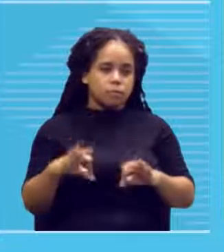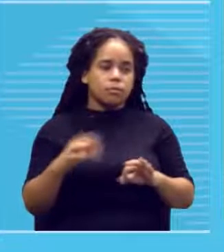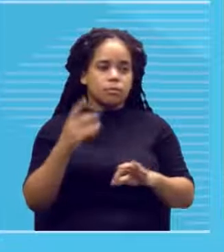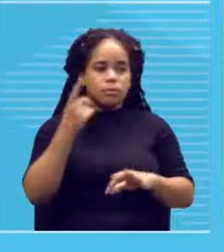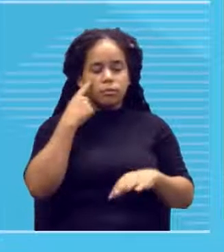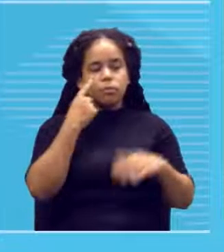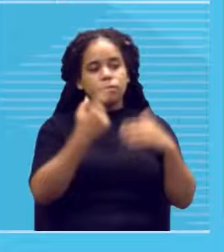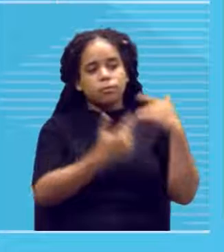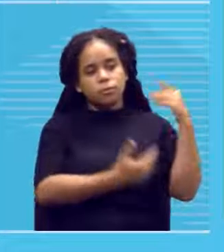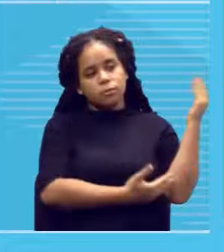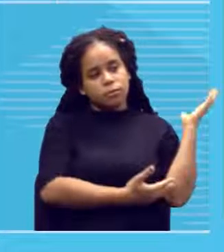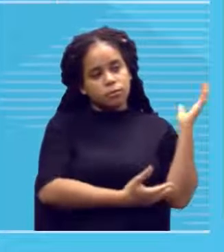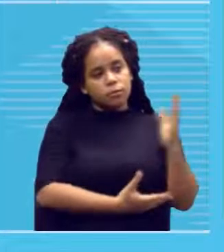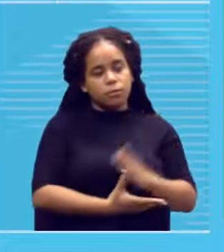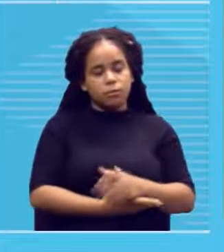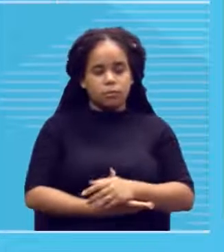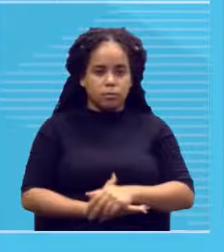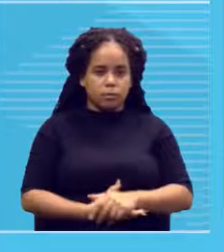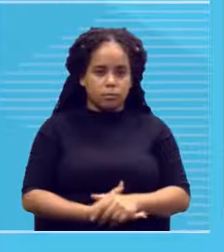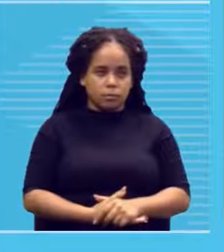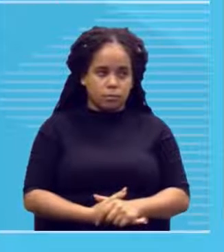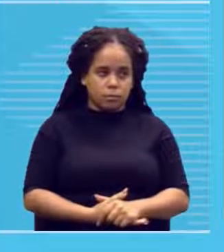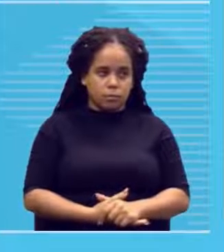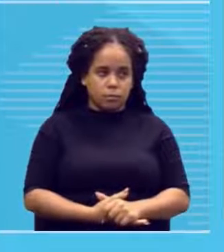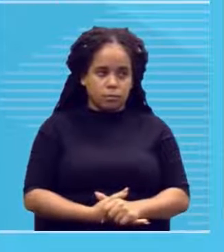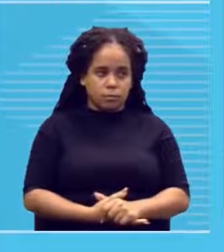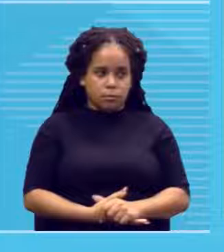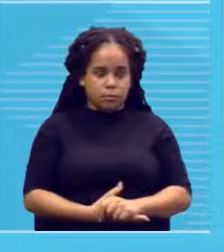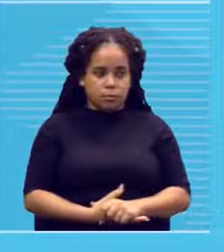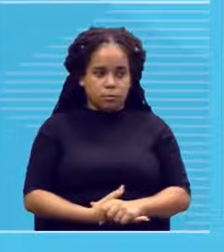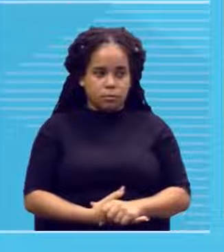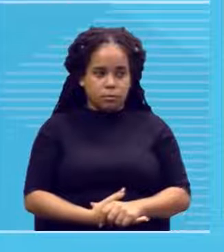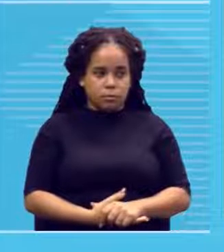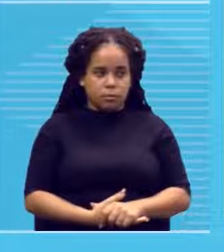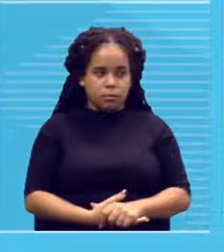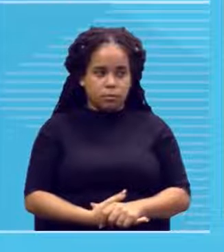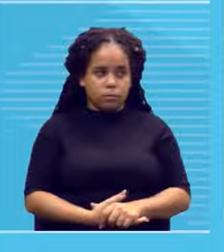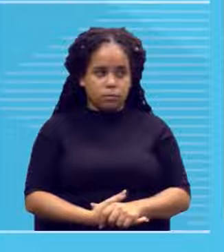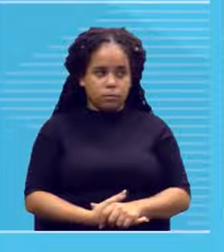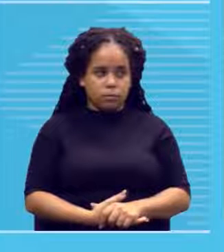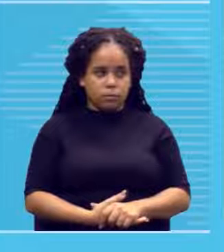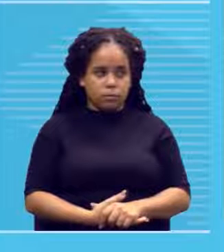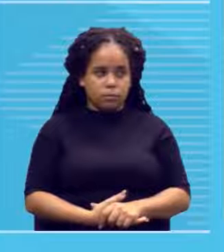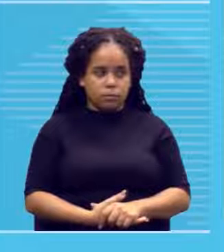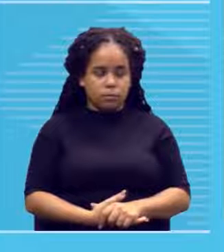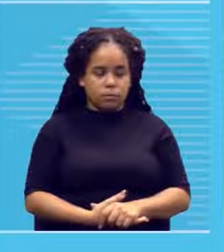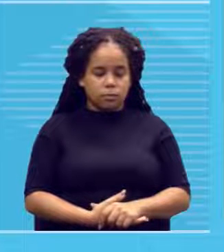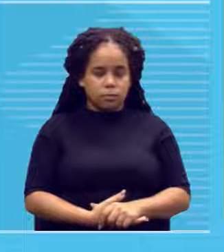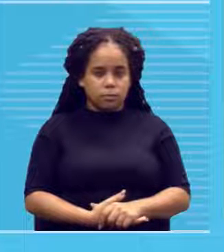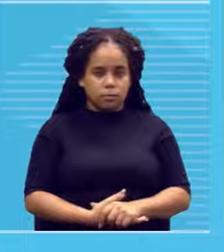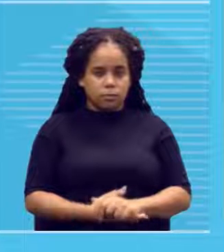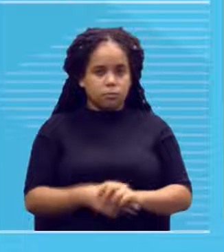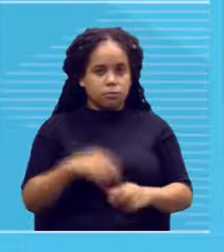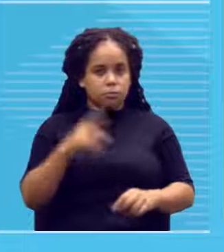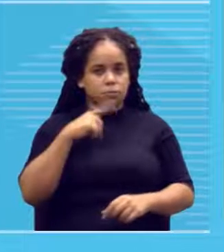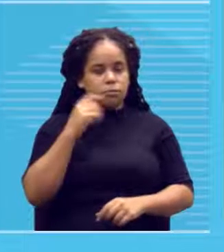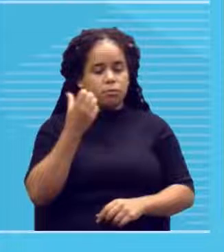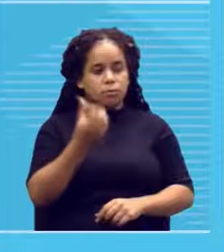aí ó 64 metros quadrados multiplica por 100 você vai ter aí